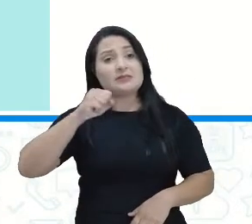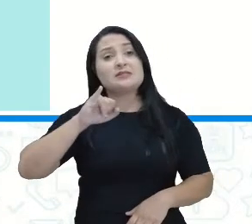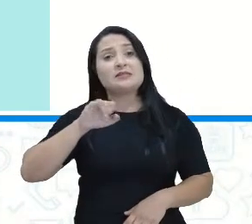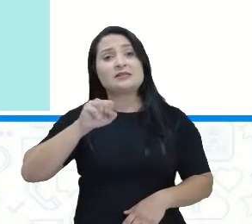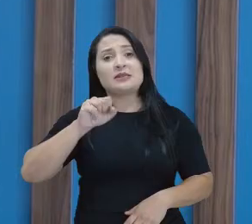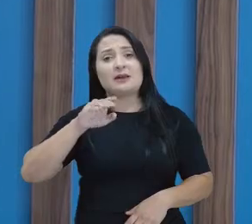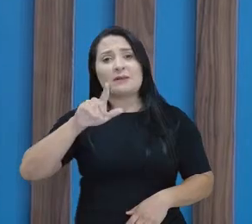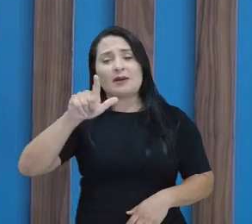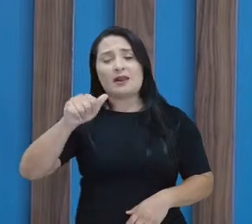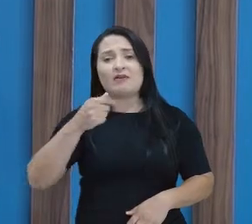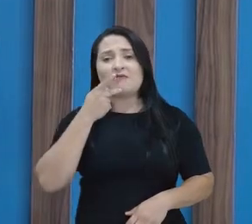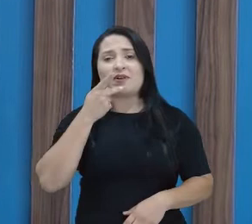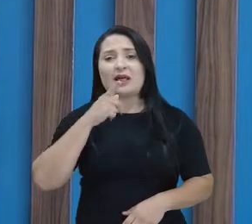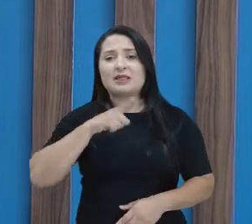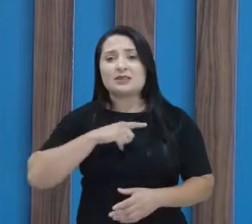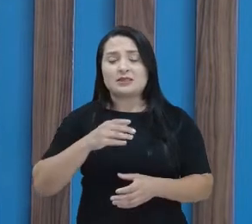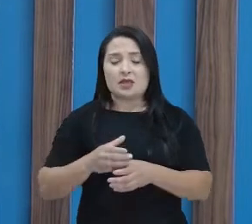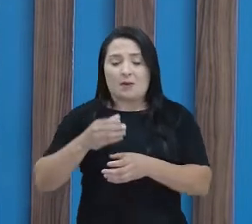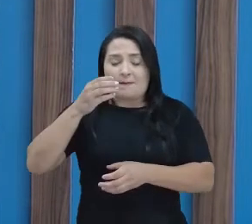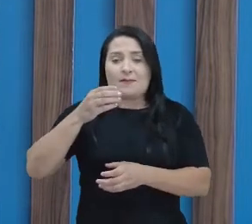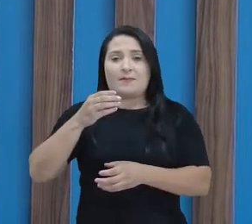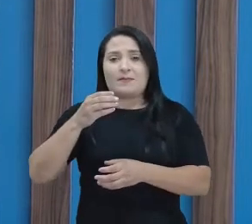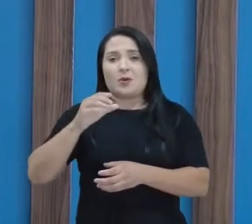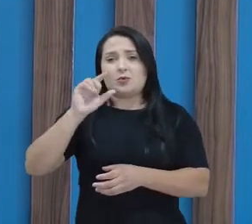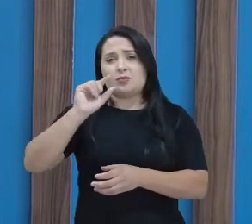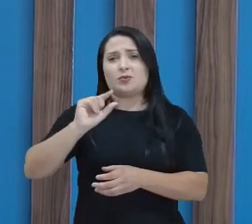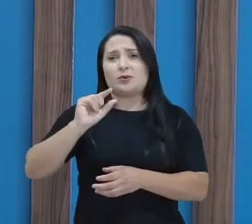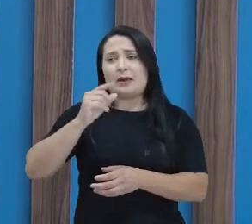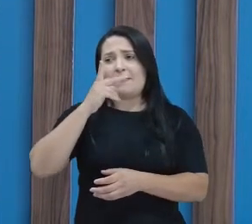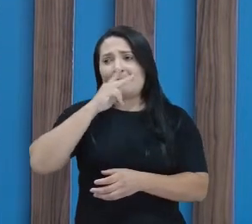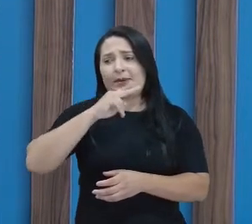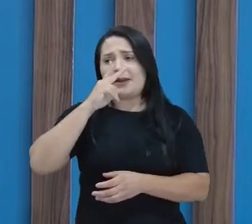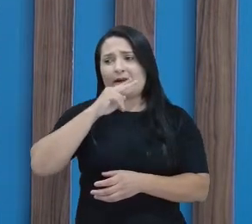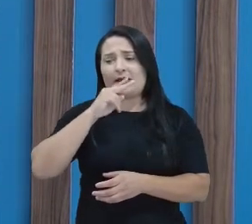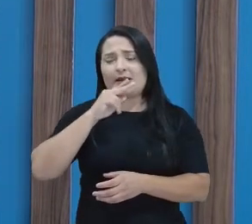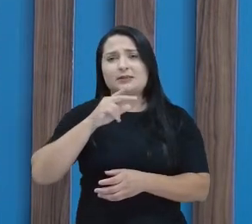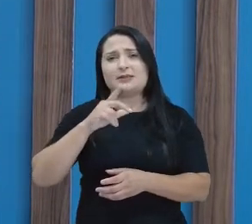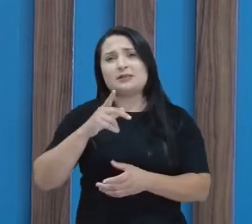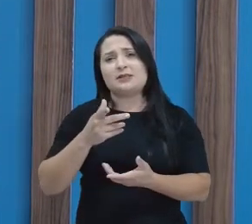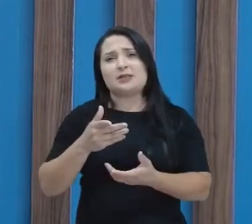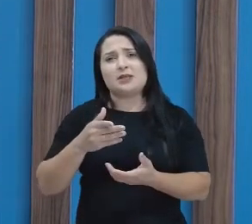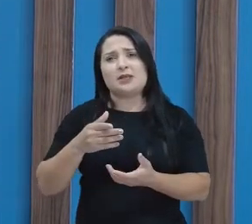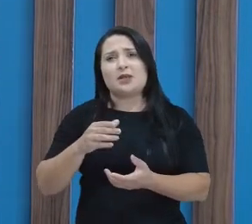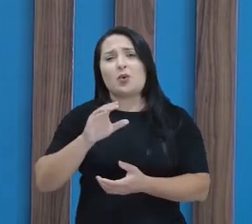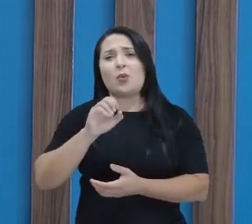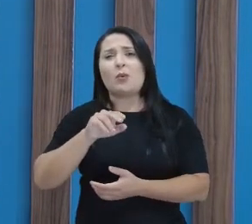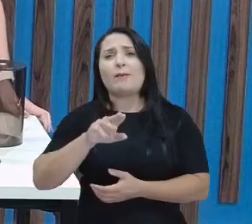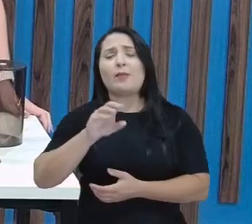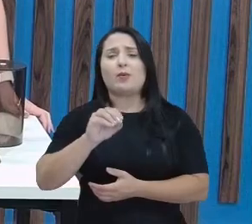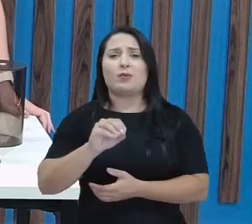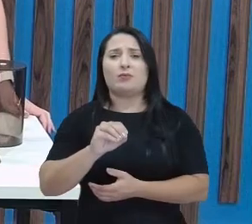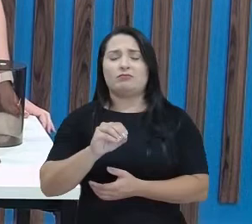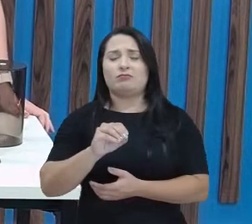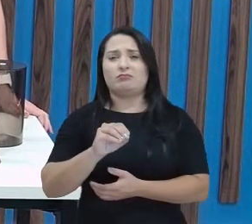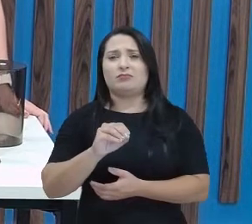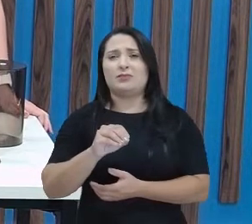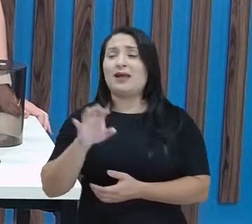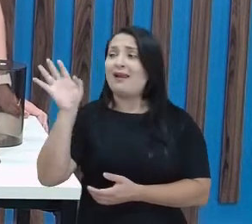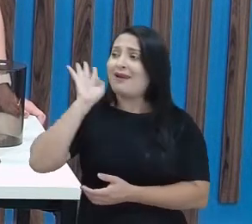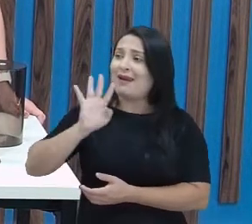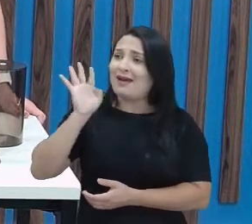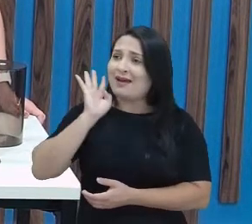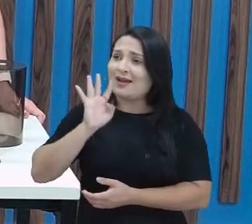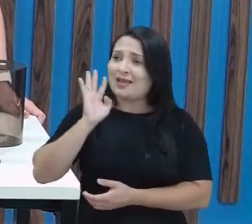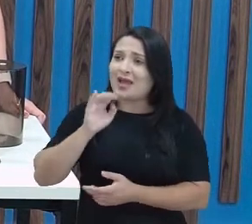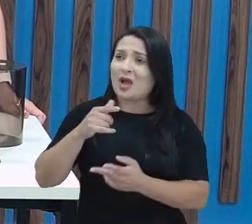falou aqui que tem um pote pequenininho lá na casa dela que parece que tem o formato de um cubo. Ai, que legal, Isabela.